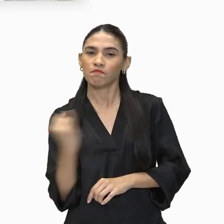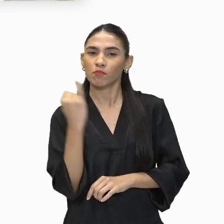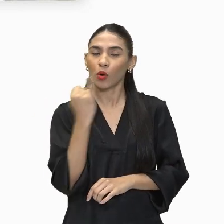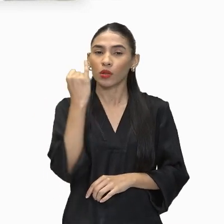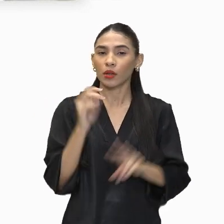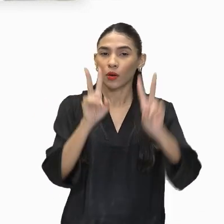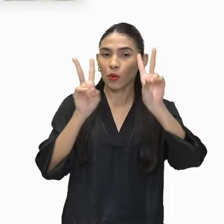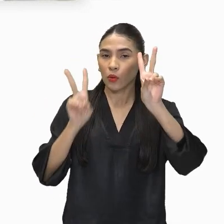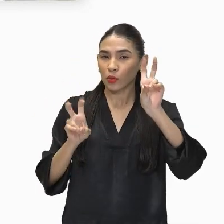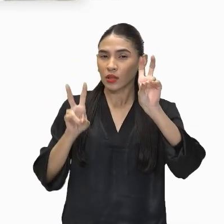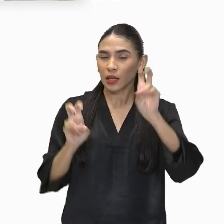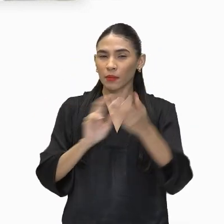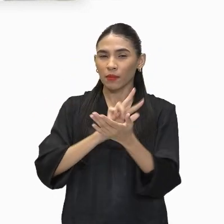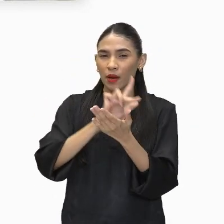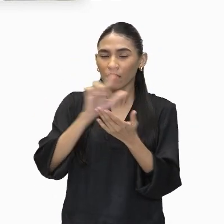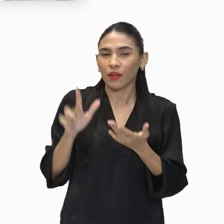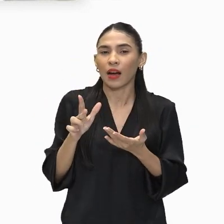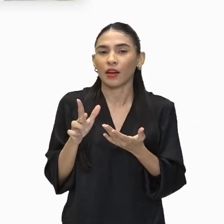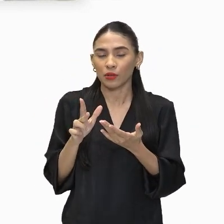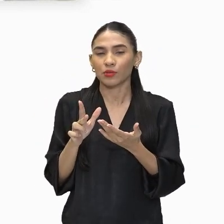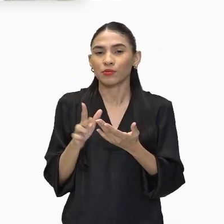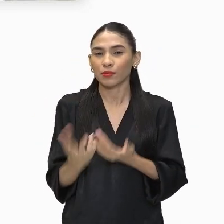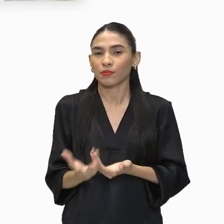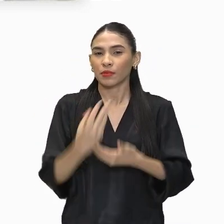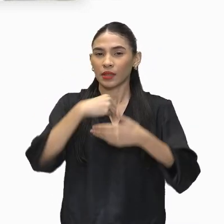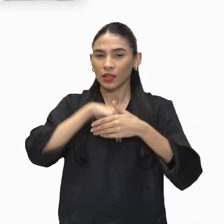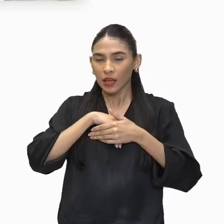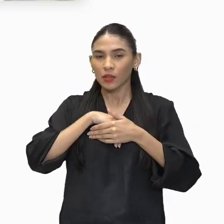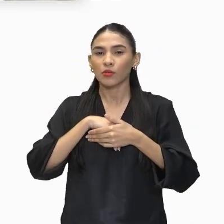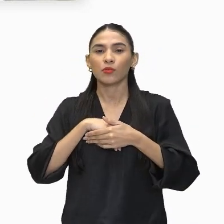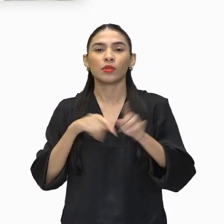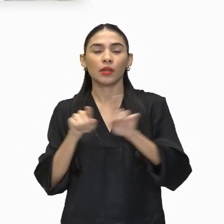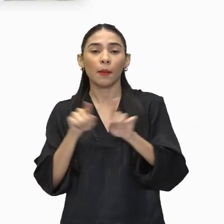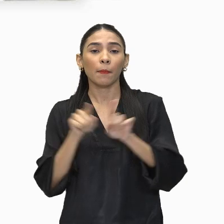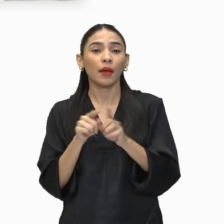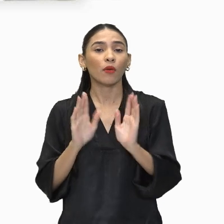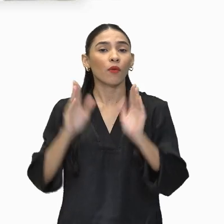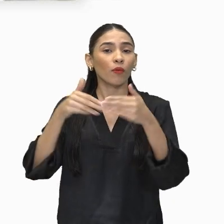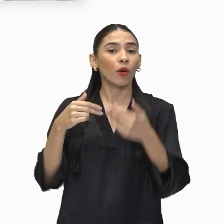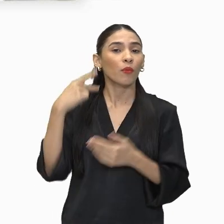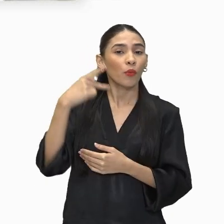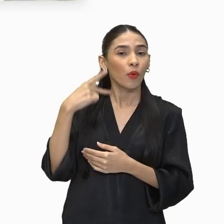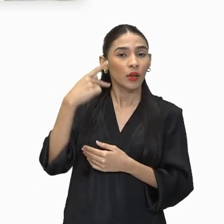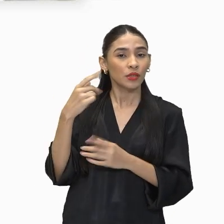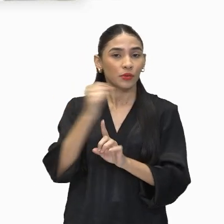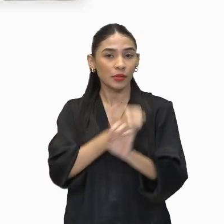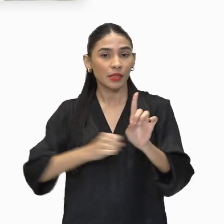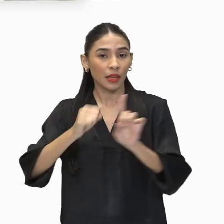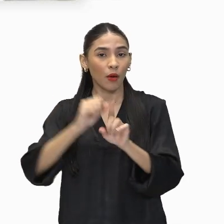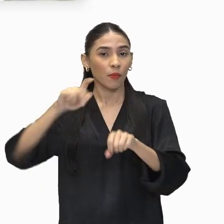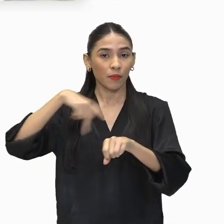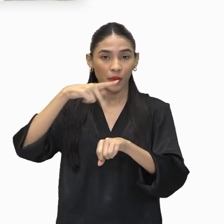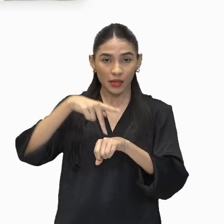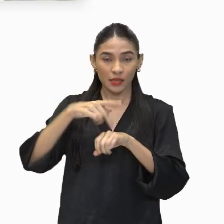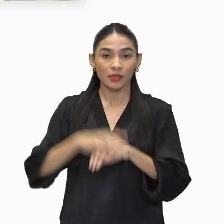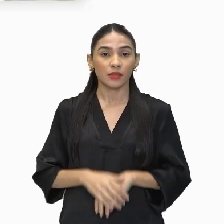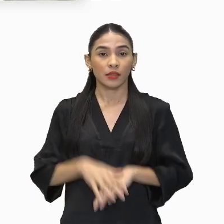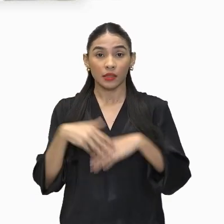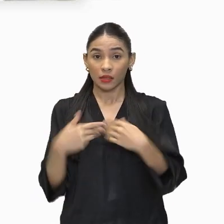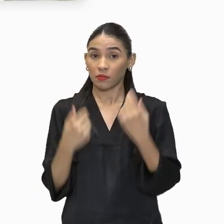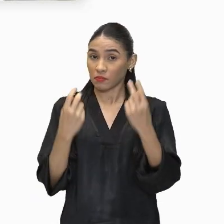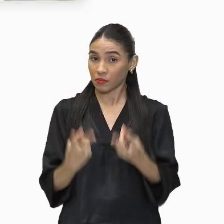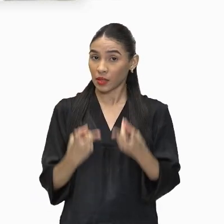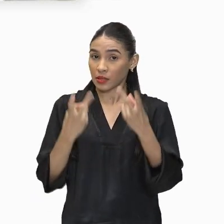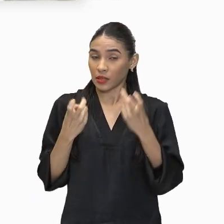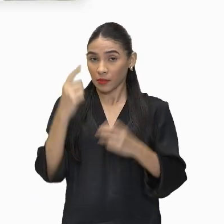íntimo pessoal à crítica da situação política e social do país. Então, observem que